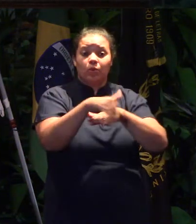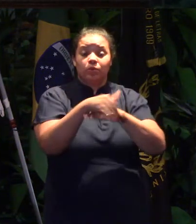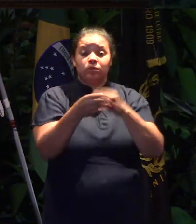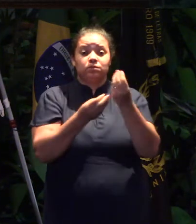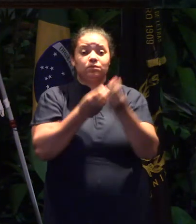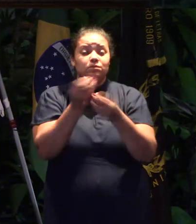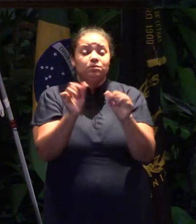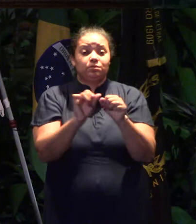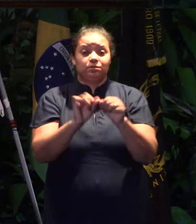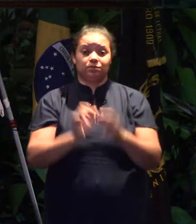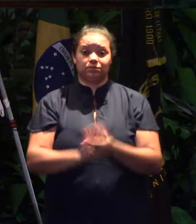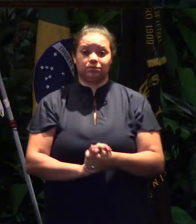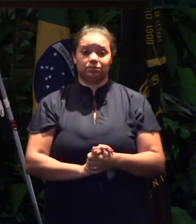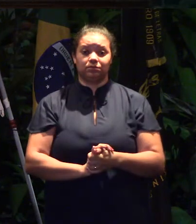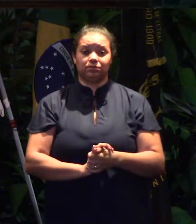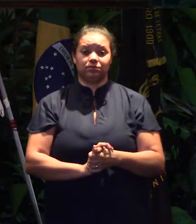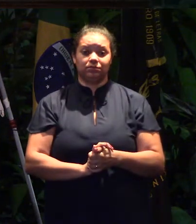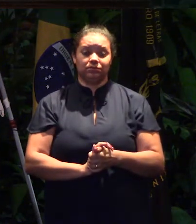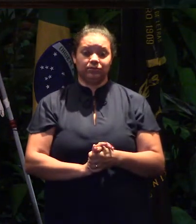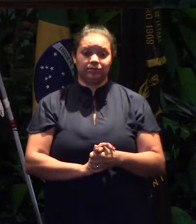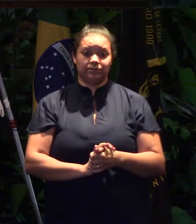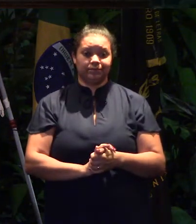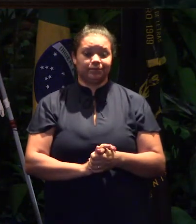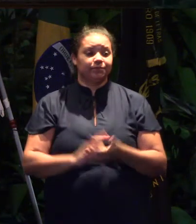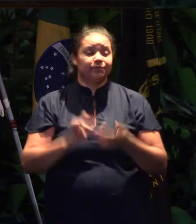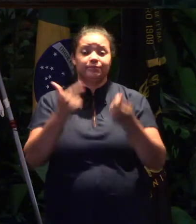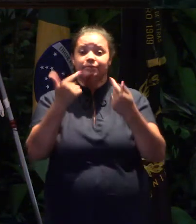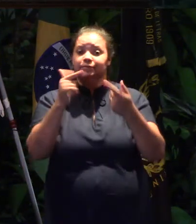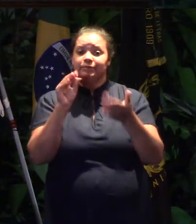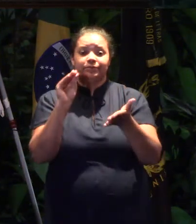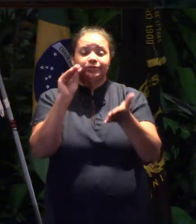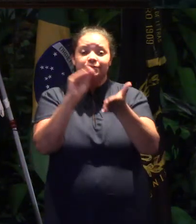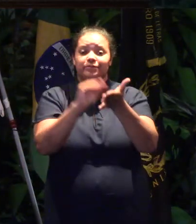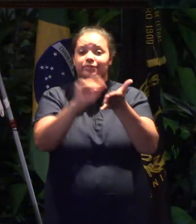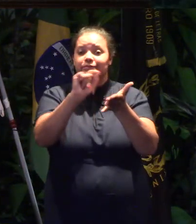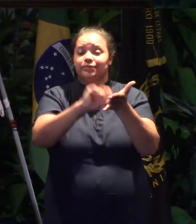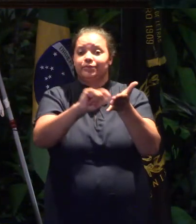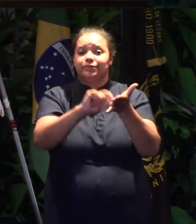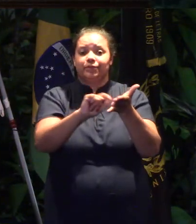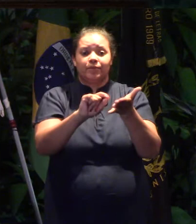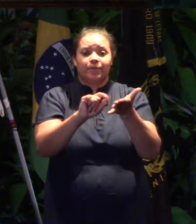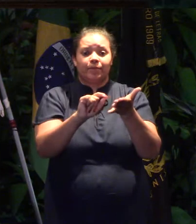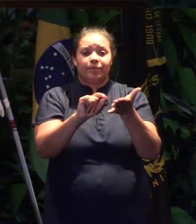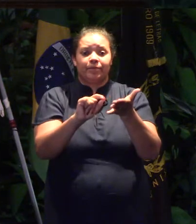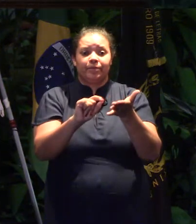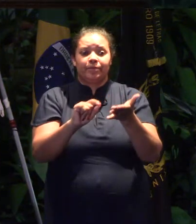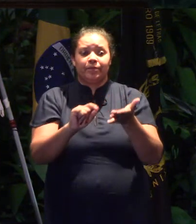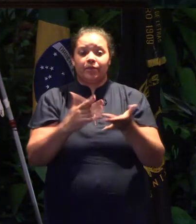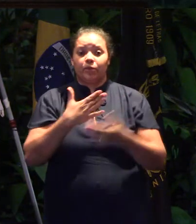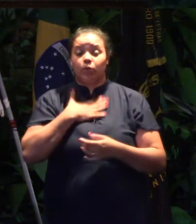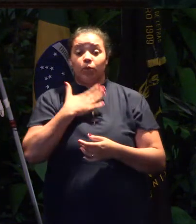das composições. Para este, sequer havia notação possível. Assim, a fugacidade e